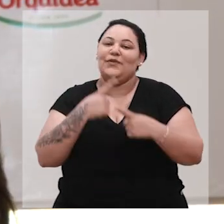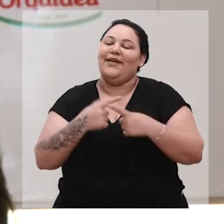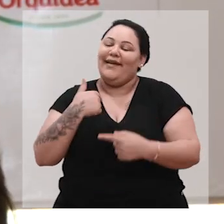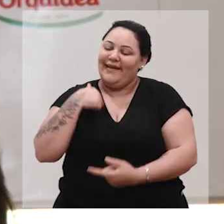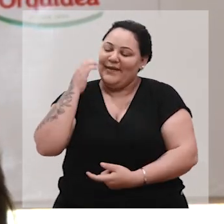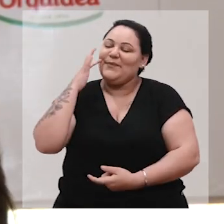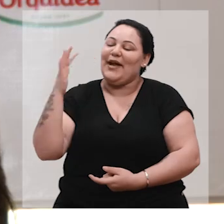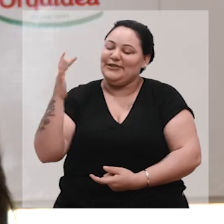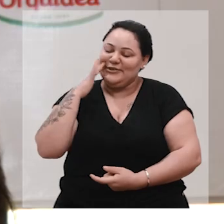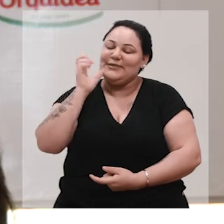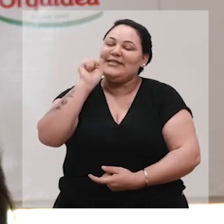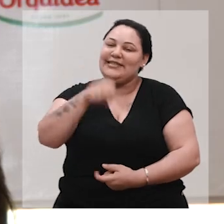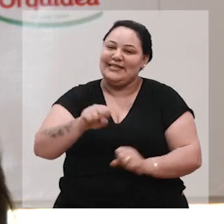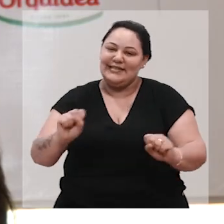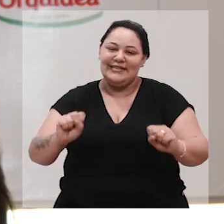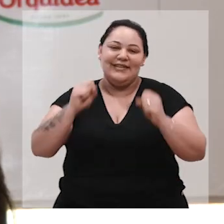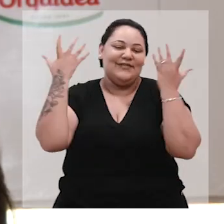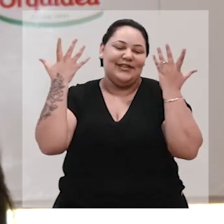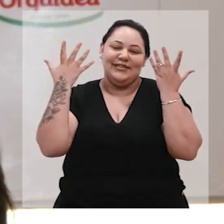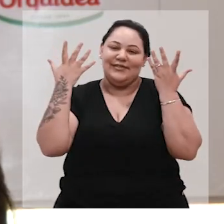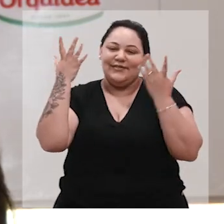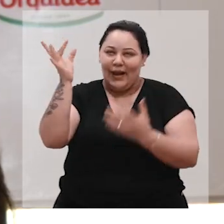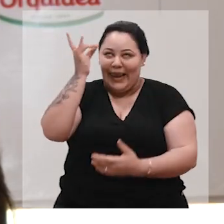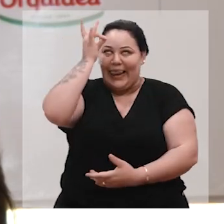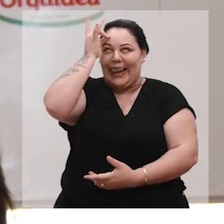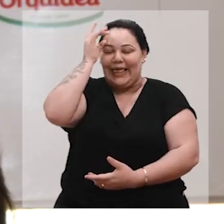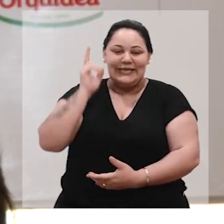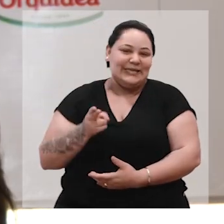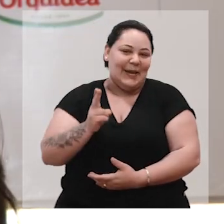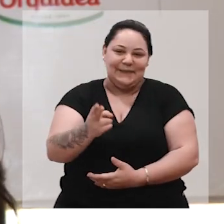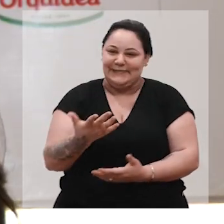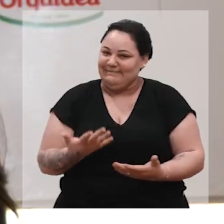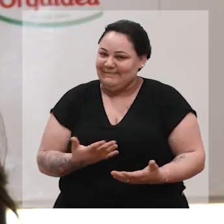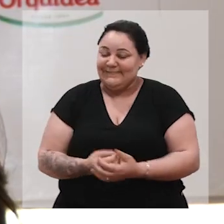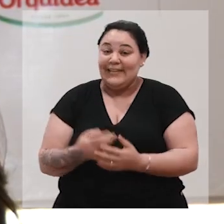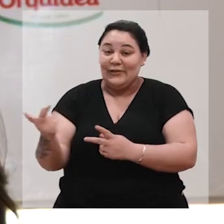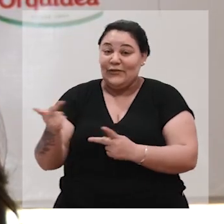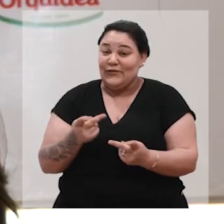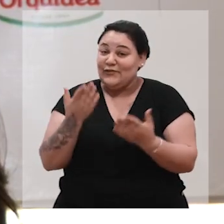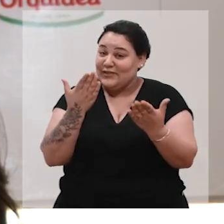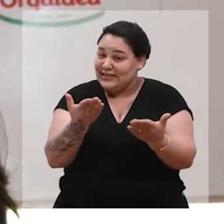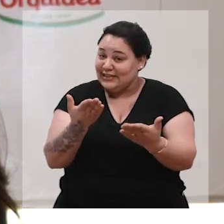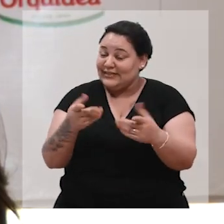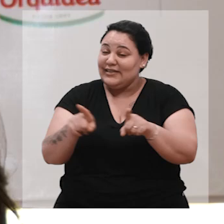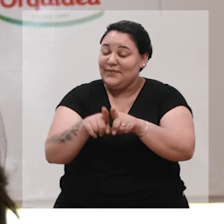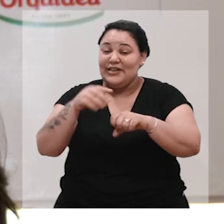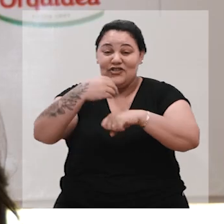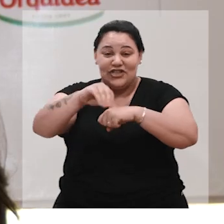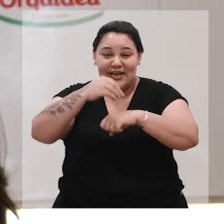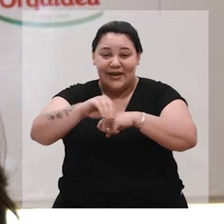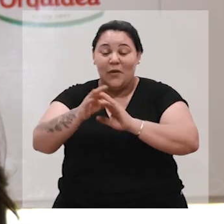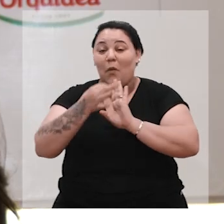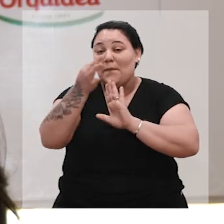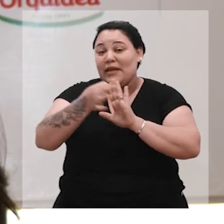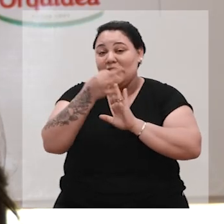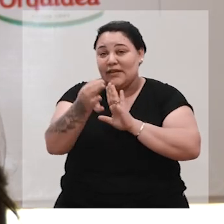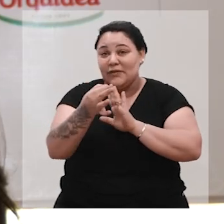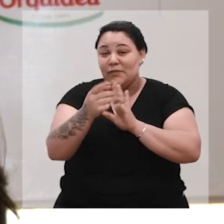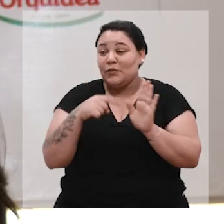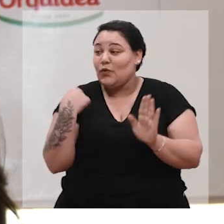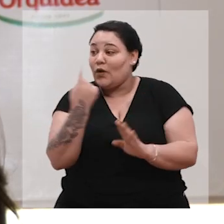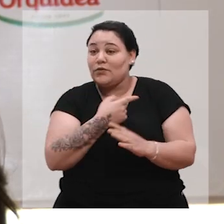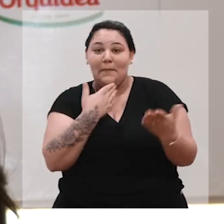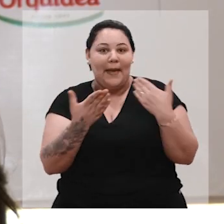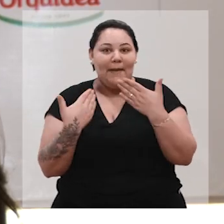do Sul, porque eu imagino que esse evento será eterno. Eu convido você a também dar dicas, né, sugestões para a